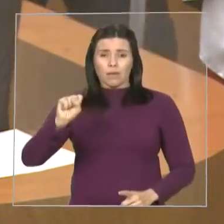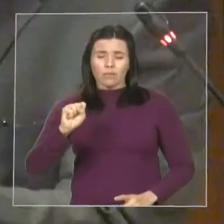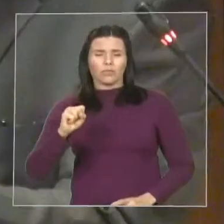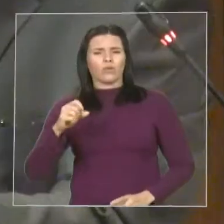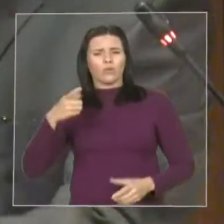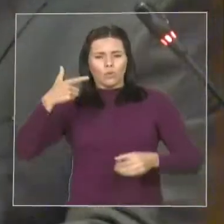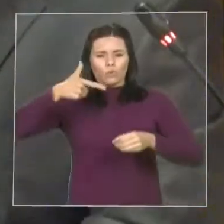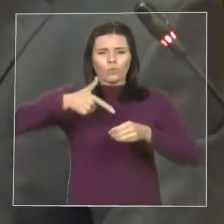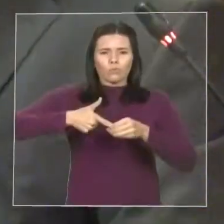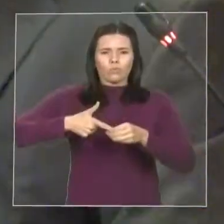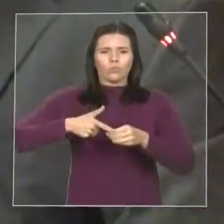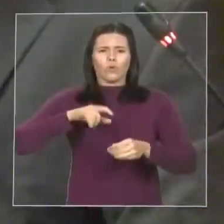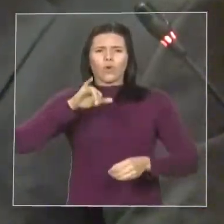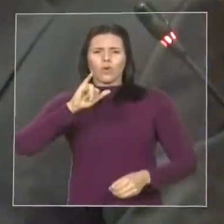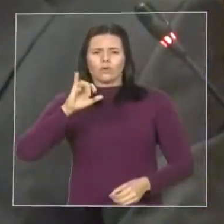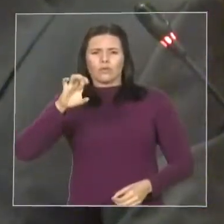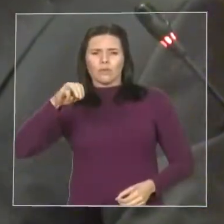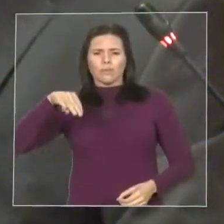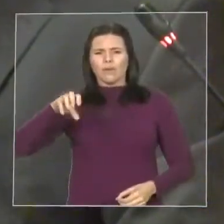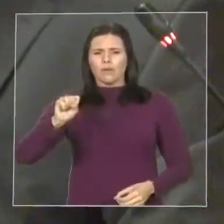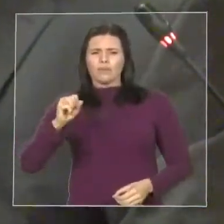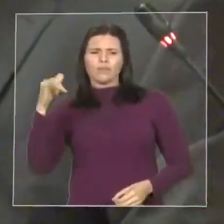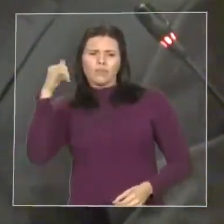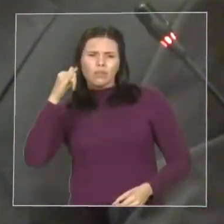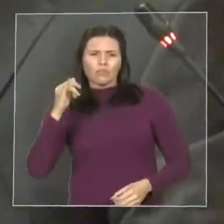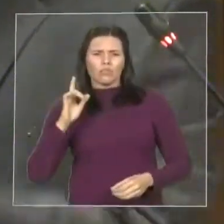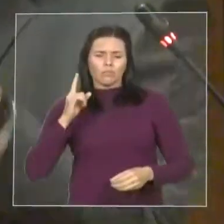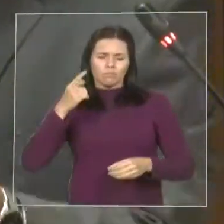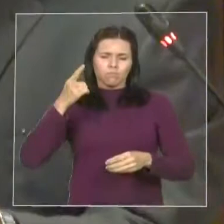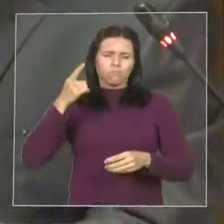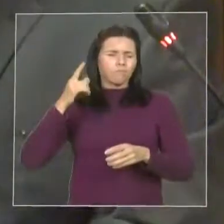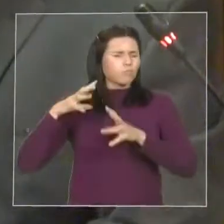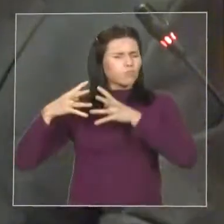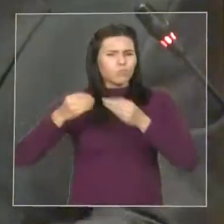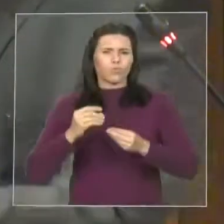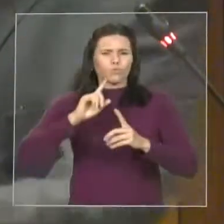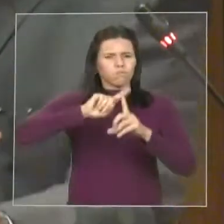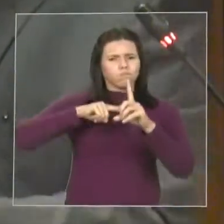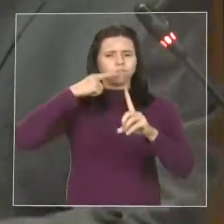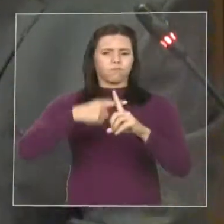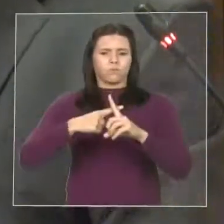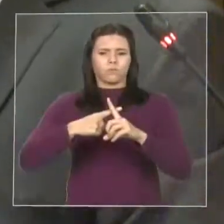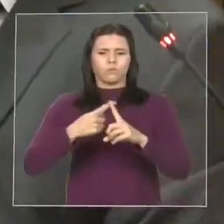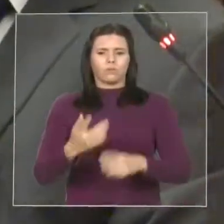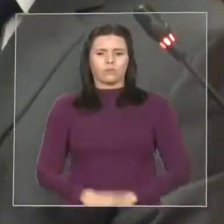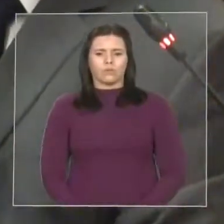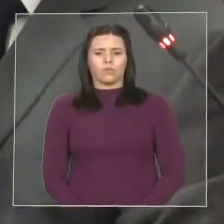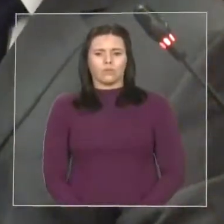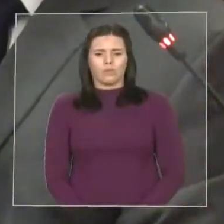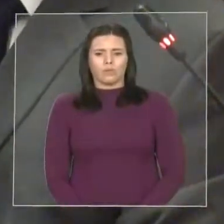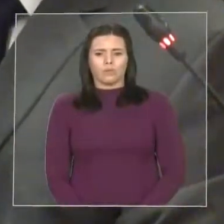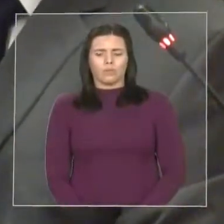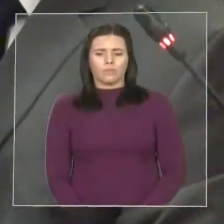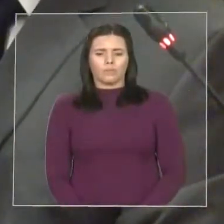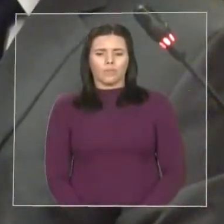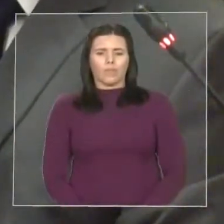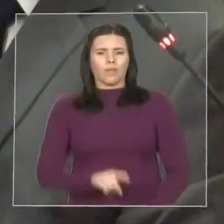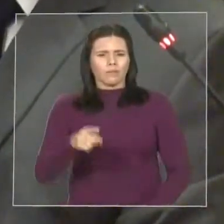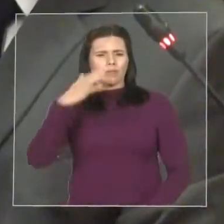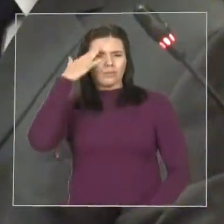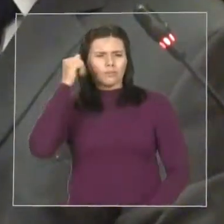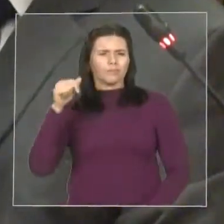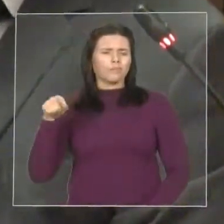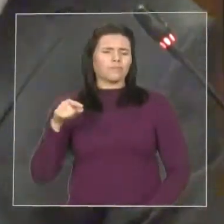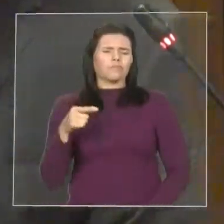Vale do Rio Doce, que teve o maior lucro do último trimestre em todo o Brasil, 7 bilhões, não pode pagar o que ela paga para os outros estados?